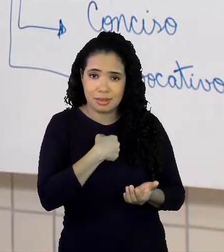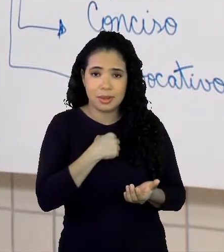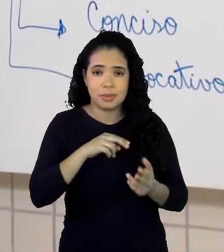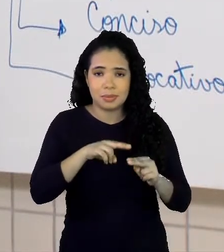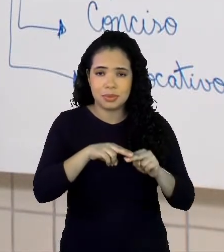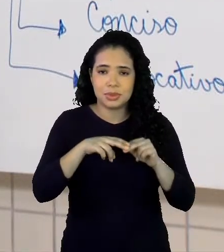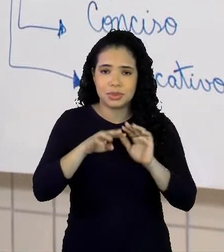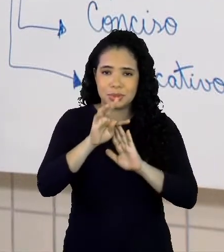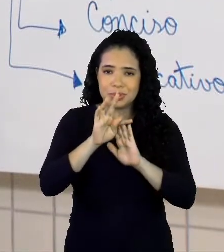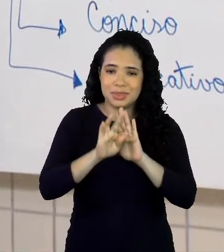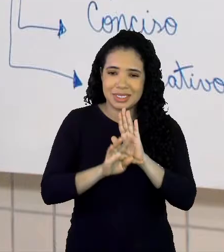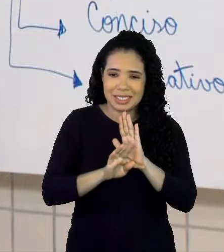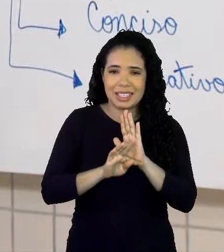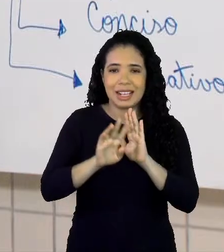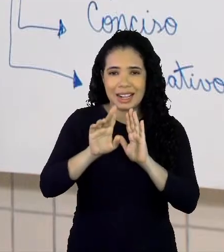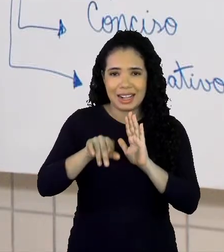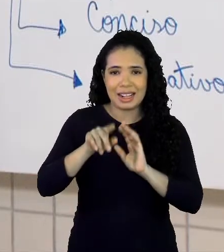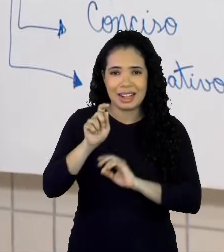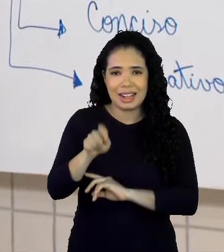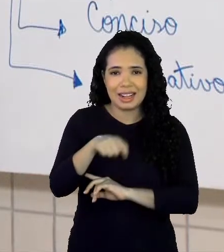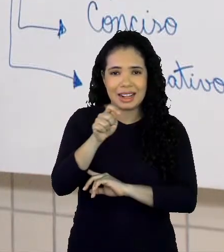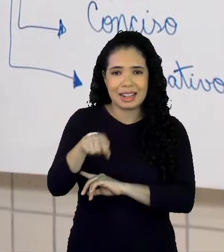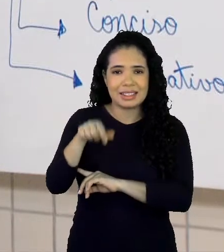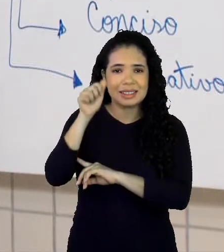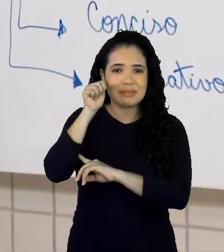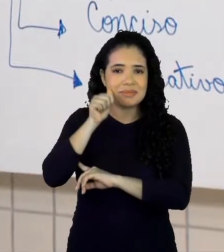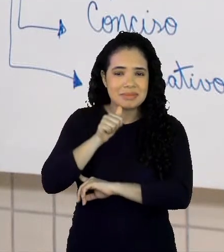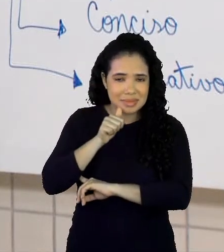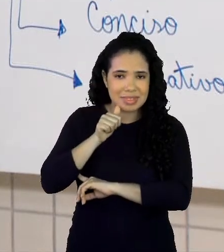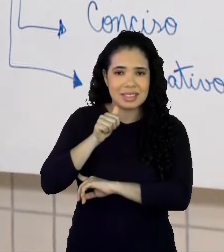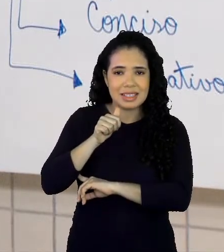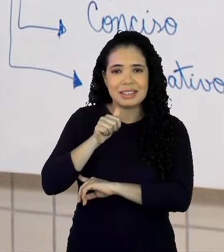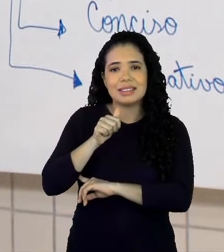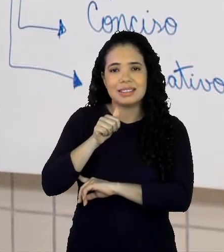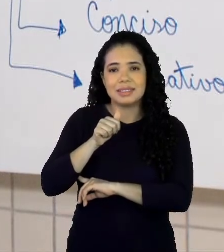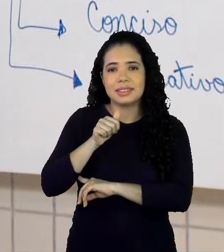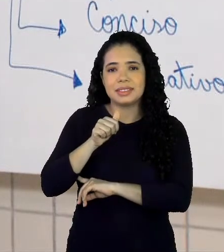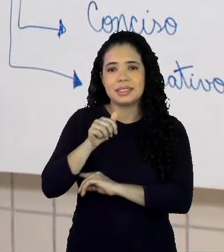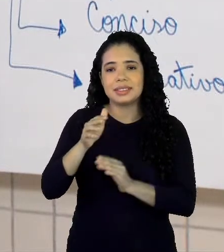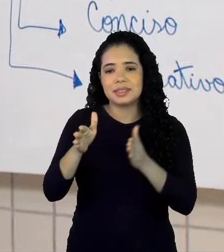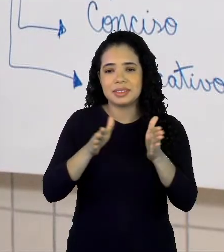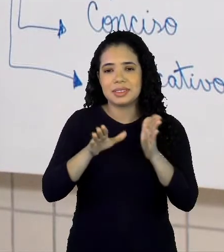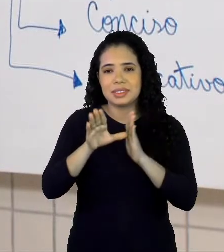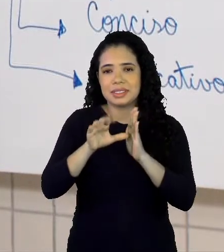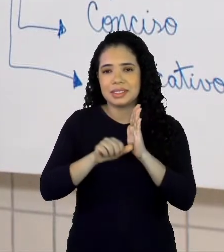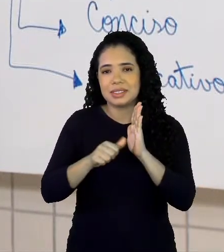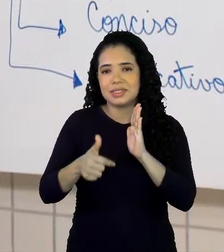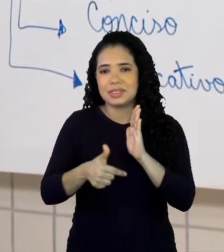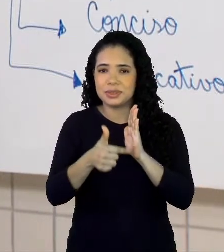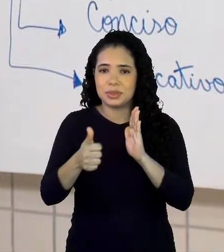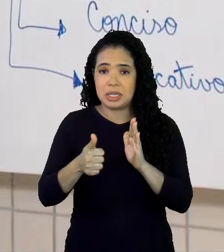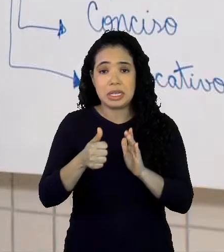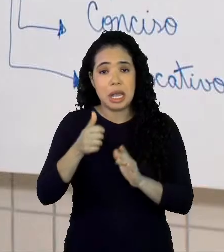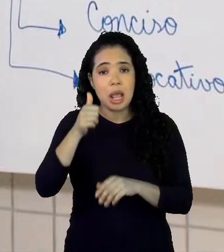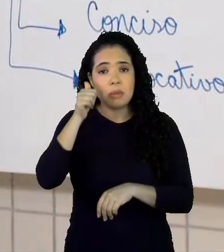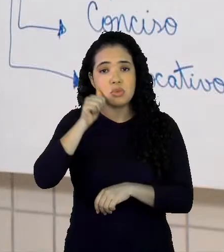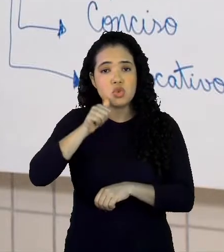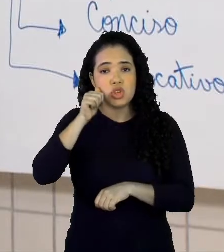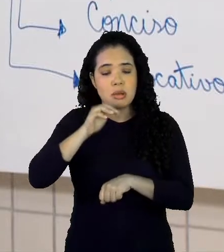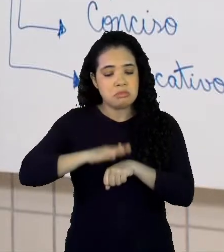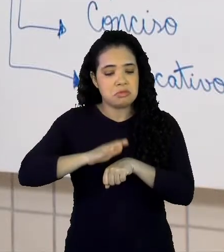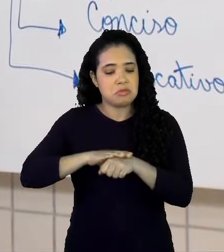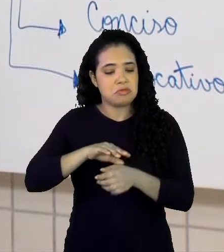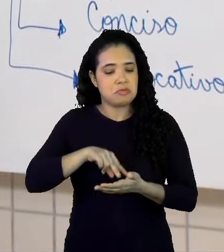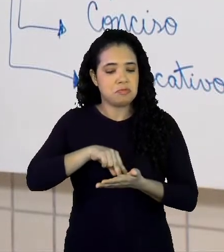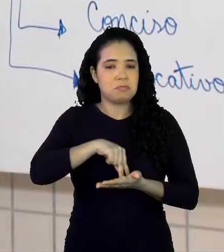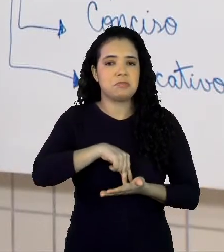vai explicar outro, é Contos de Fadas para as Mulheres do Século XXI, em que a mulher toma essa posição. E a ironia forte aí